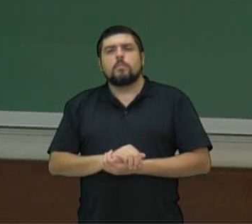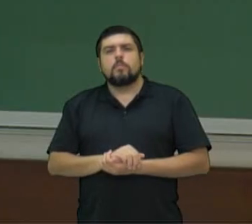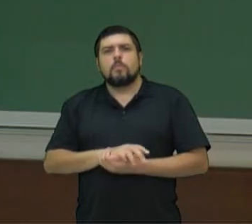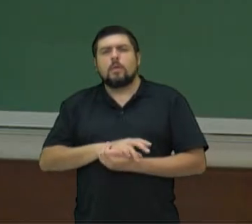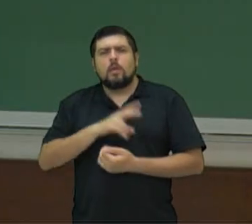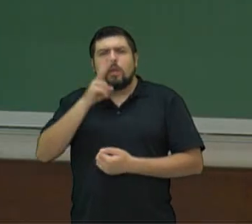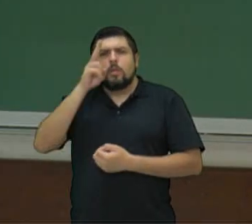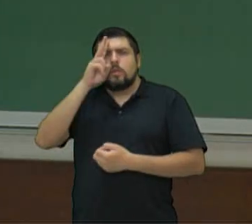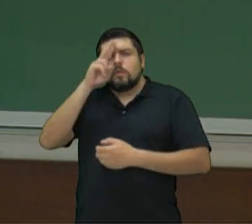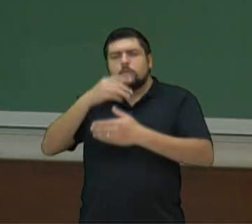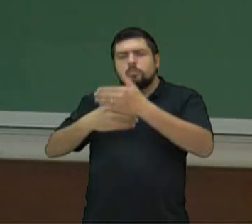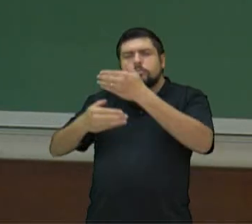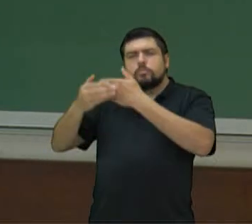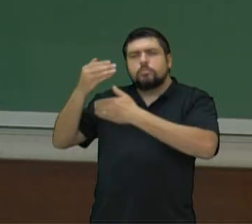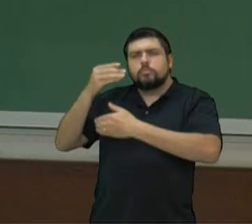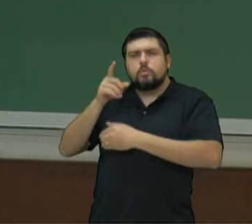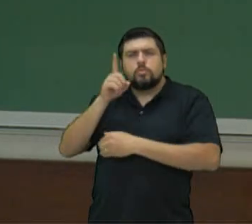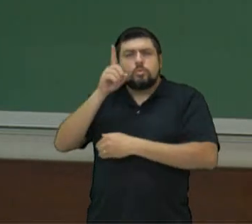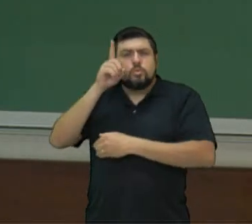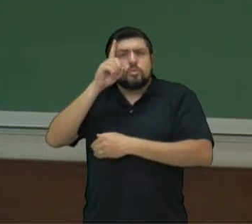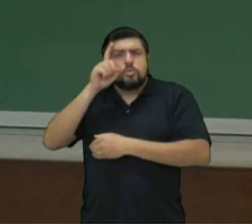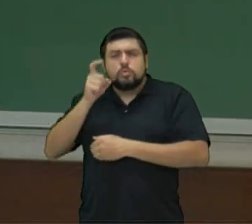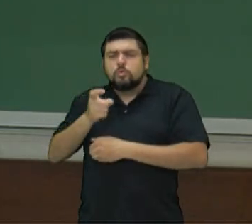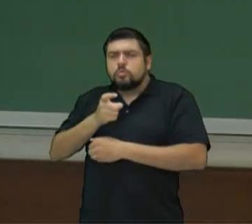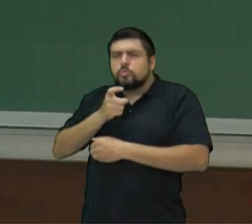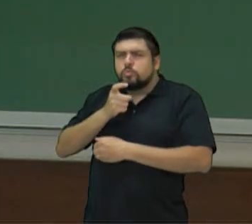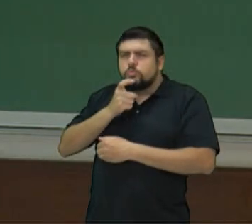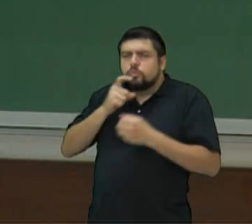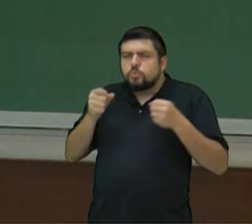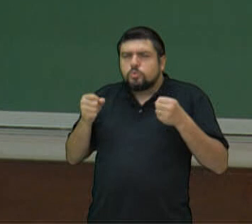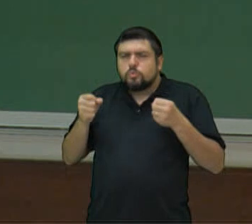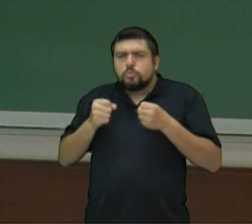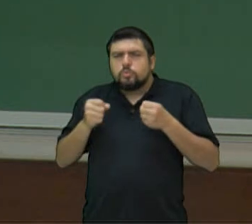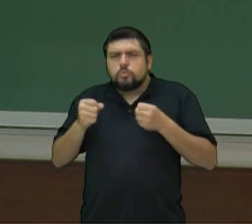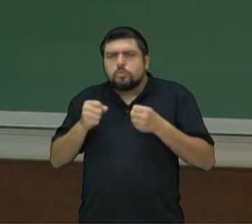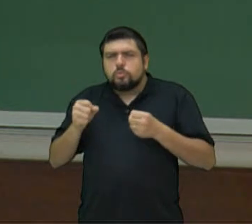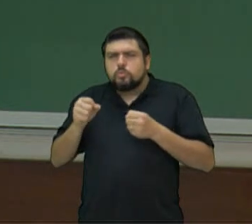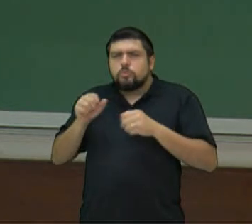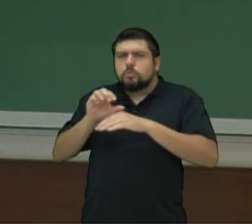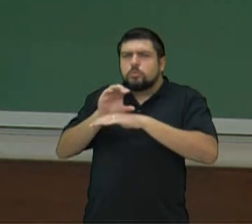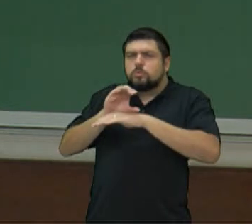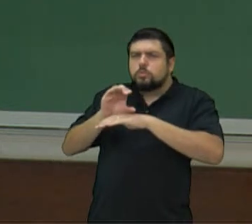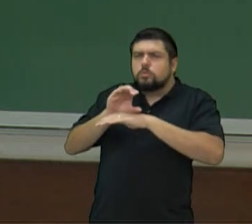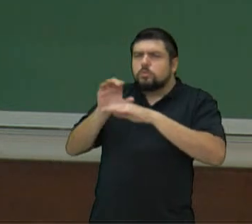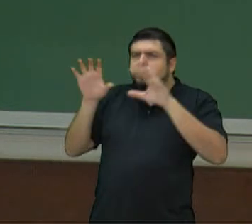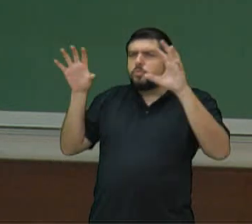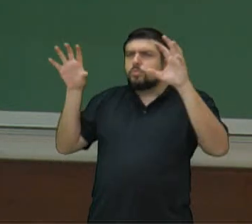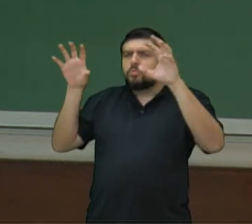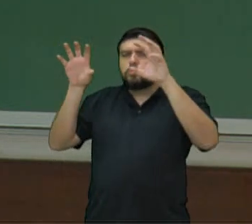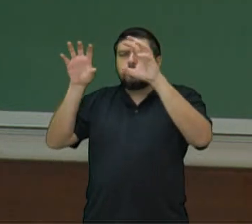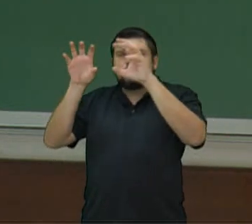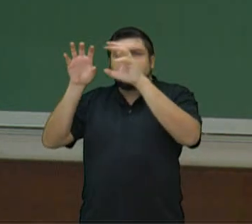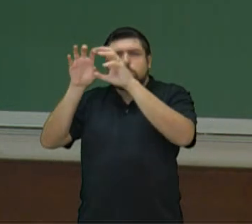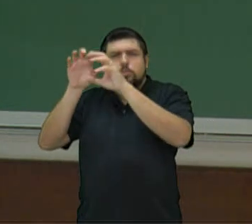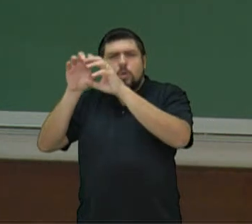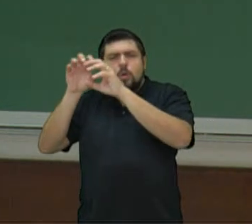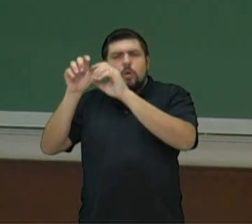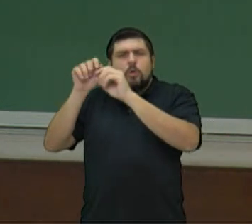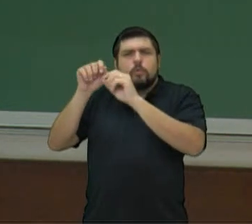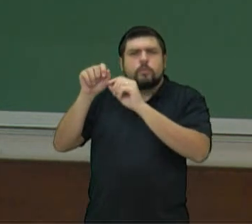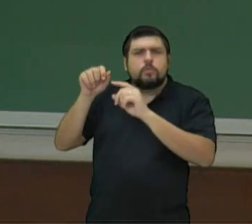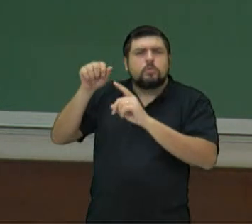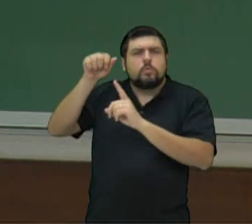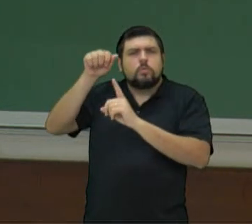era um dia frio e cinzento do final de novembro. O clima tinha mudado overnight. Overnight quer dizer